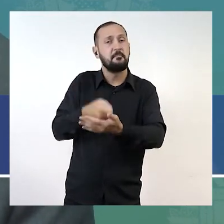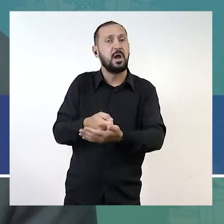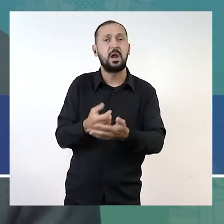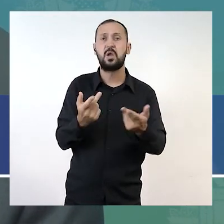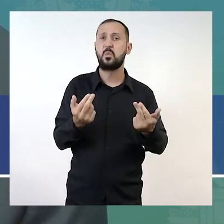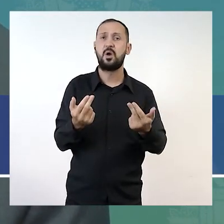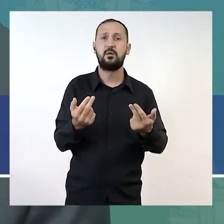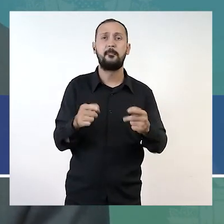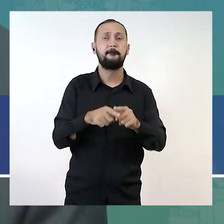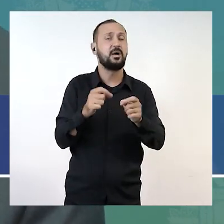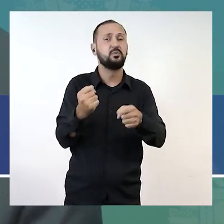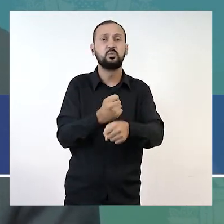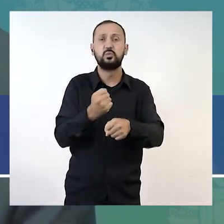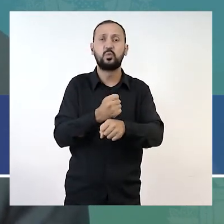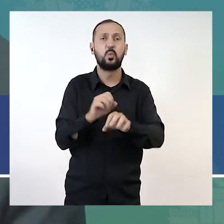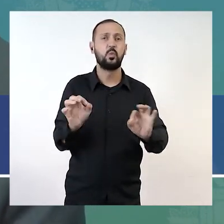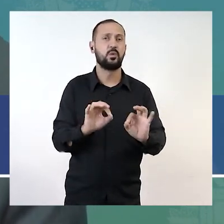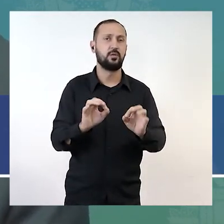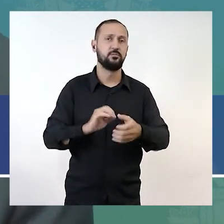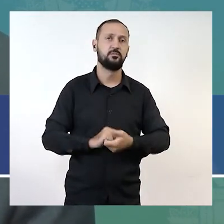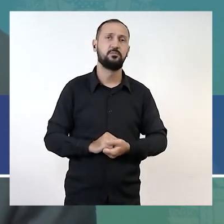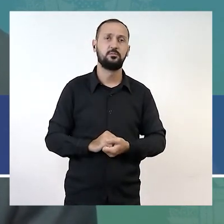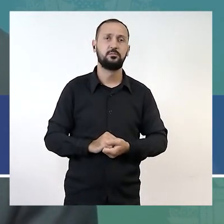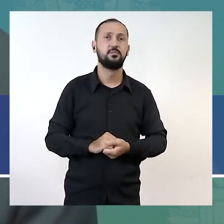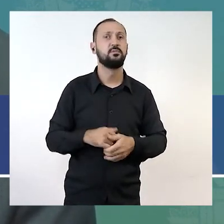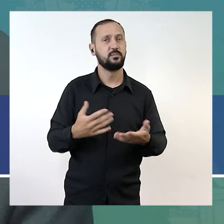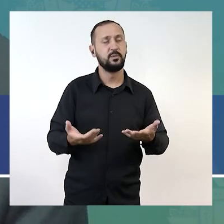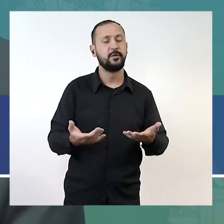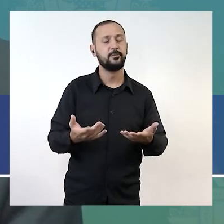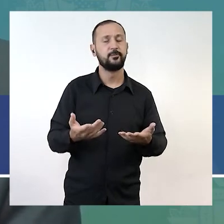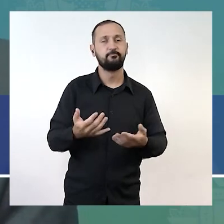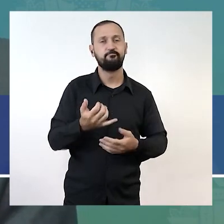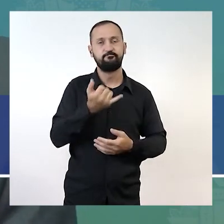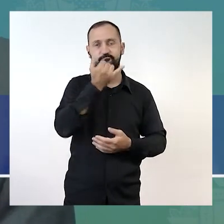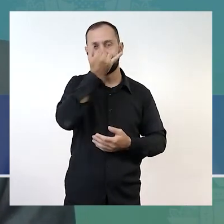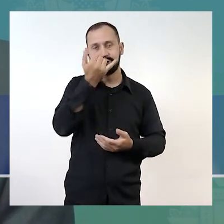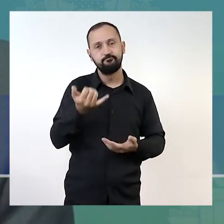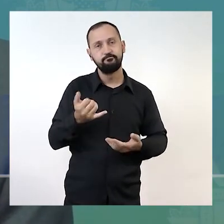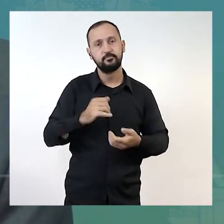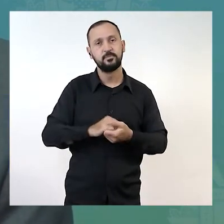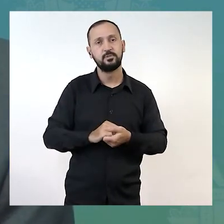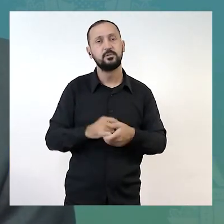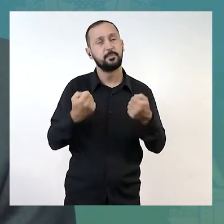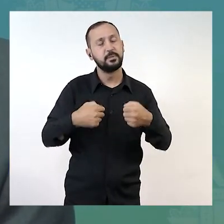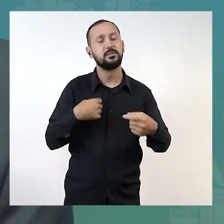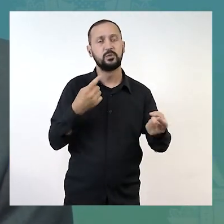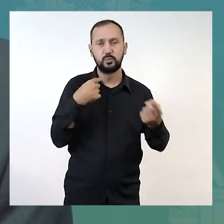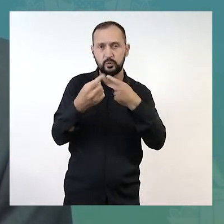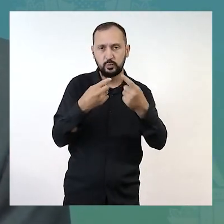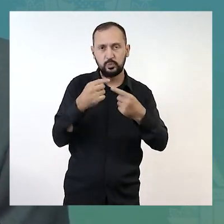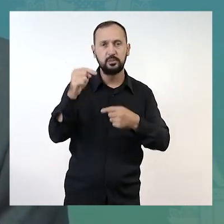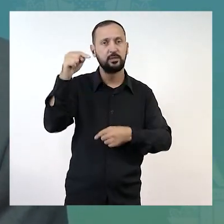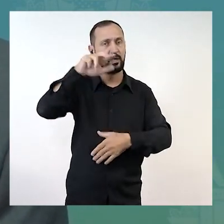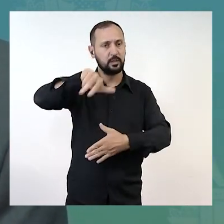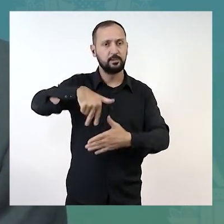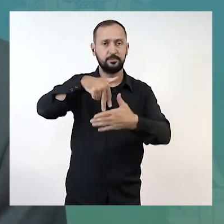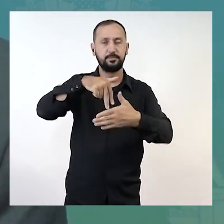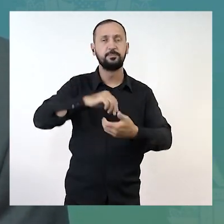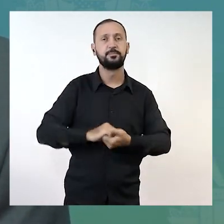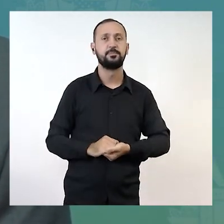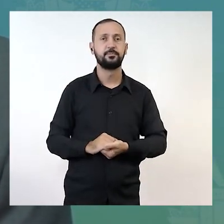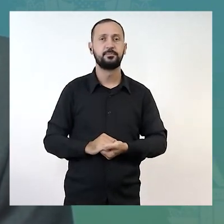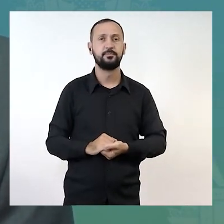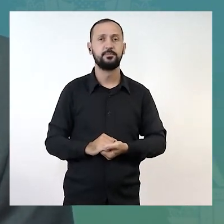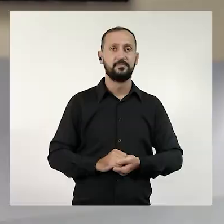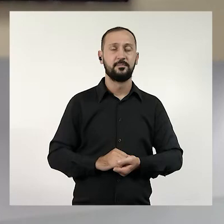o valor cheio do pedágio e não faz as obras. Então, é trágico e nós temos que realmente discutir e trazer esse